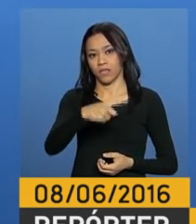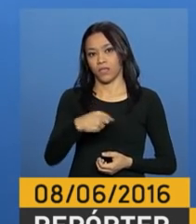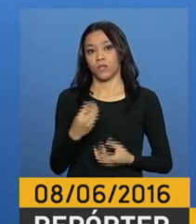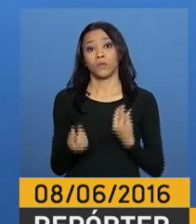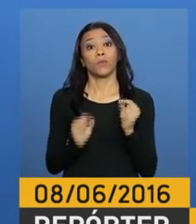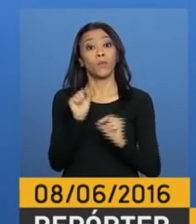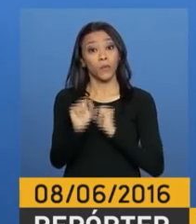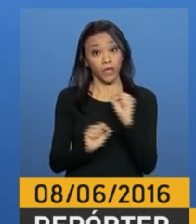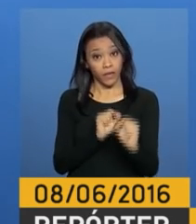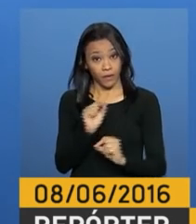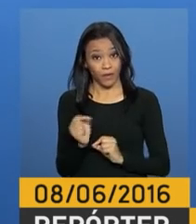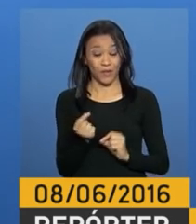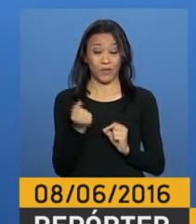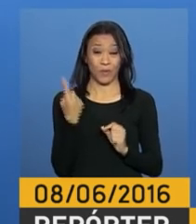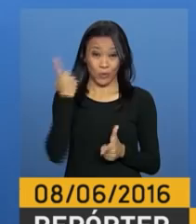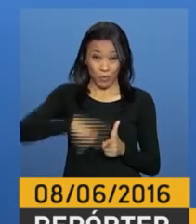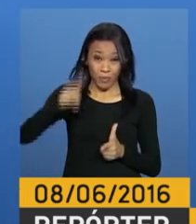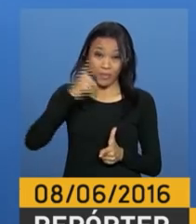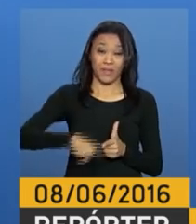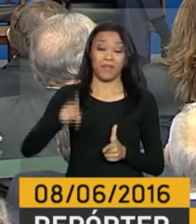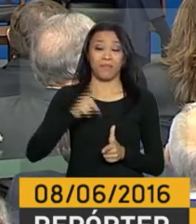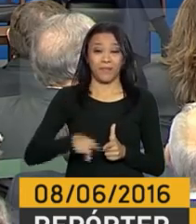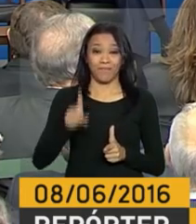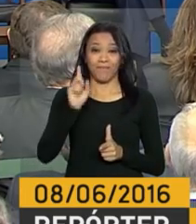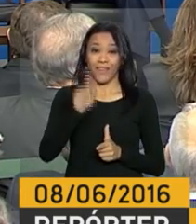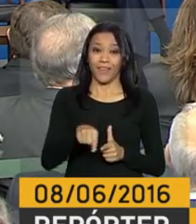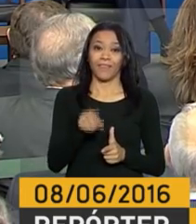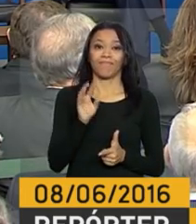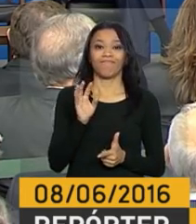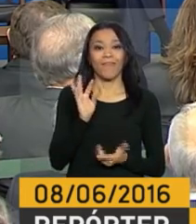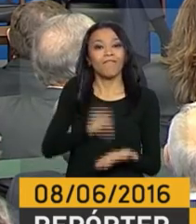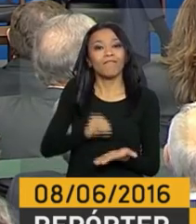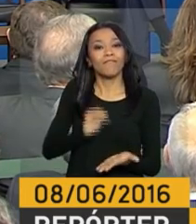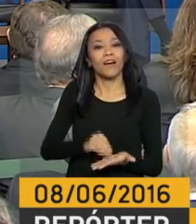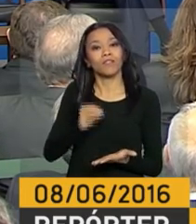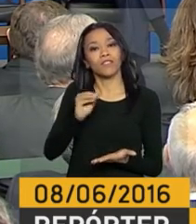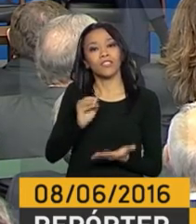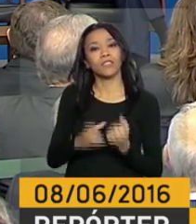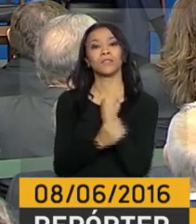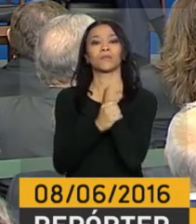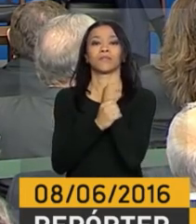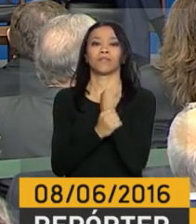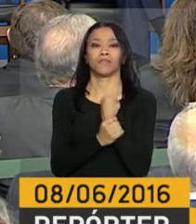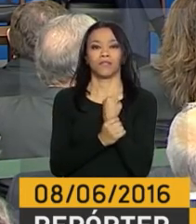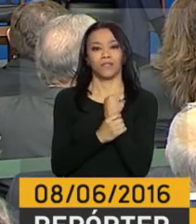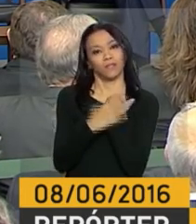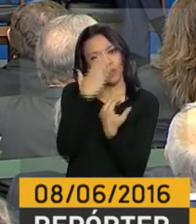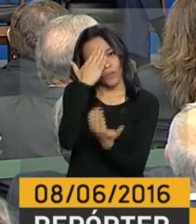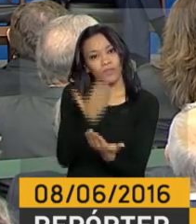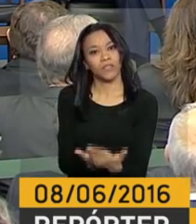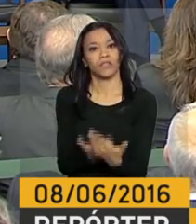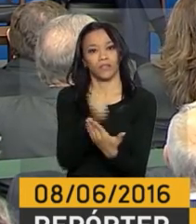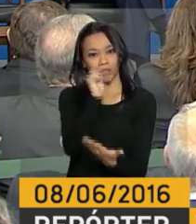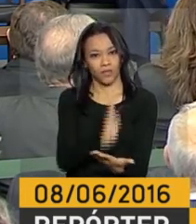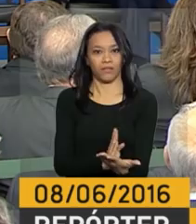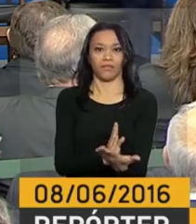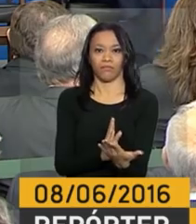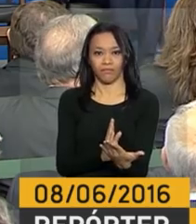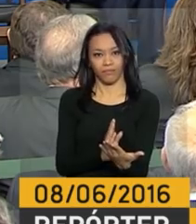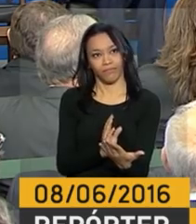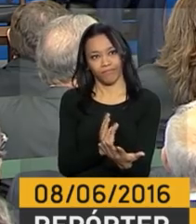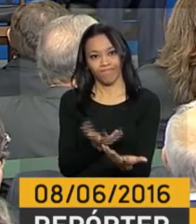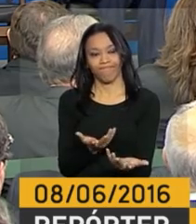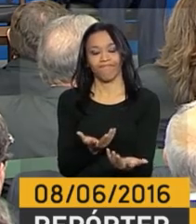do nosso maior problema o nosso problema é a confiança lamentavelmente o Brasil